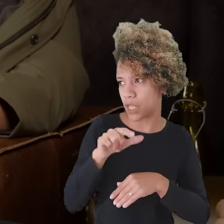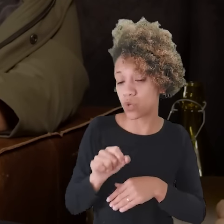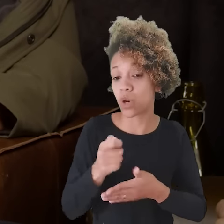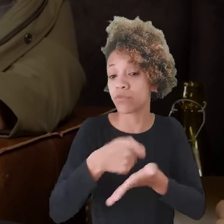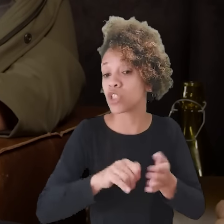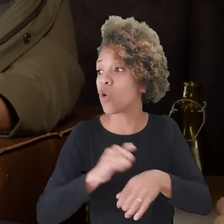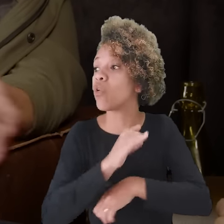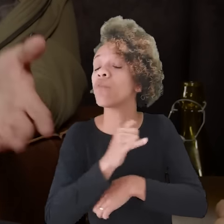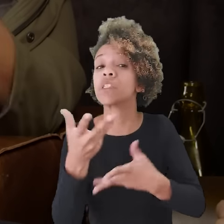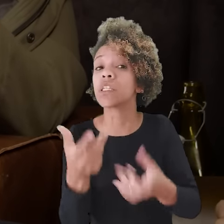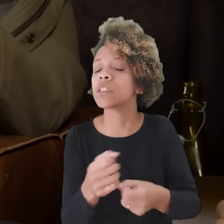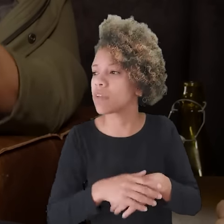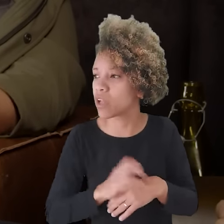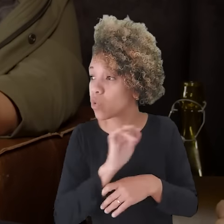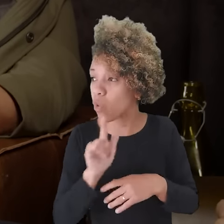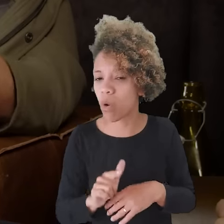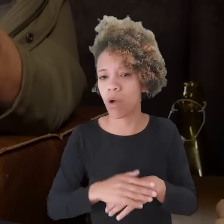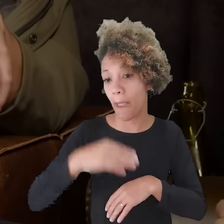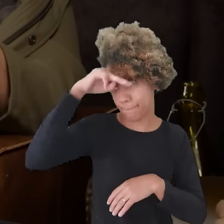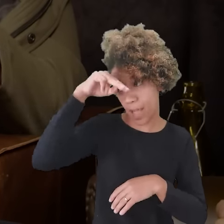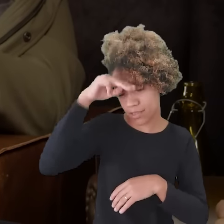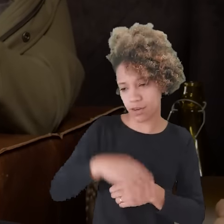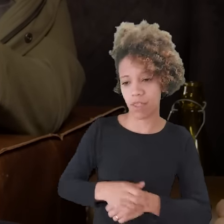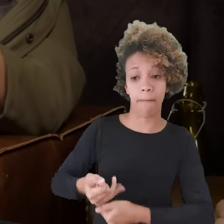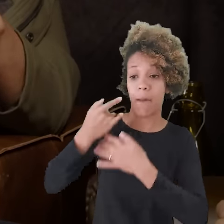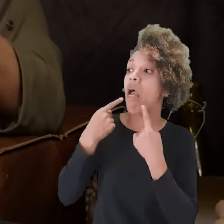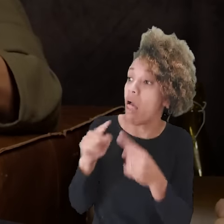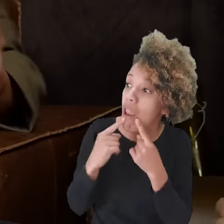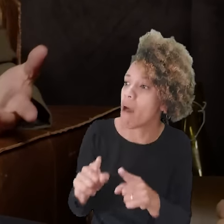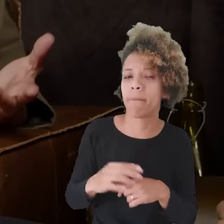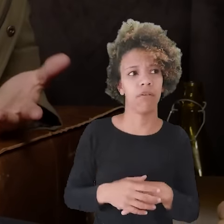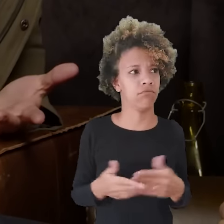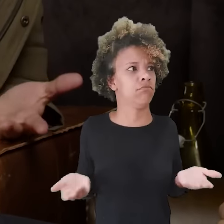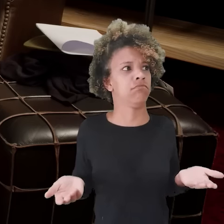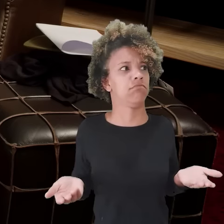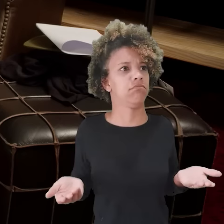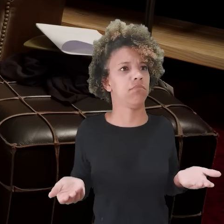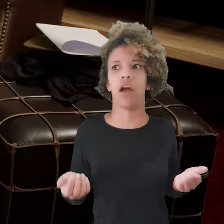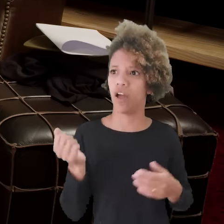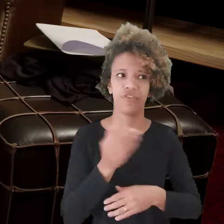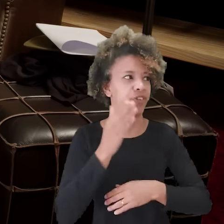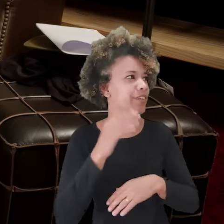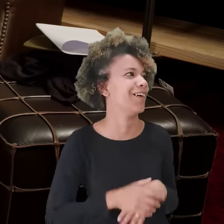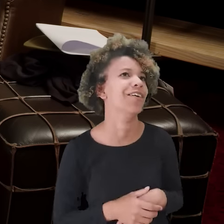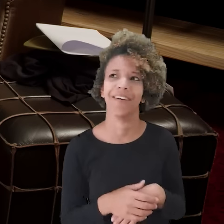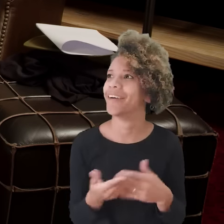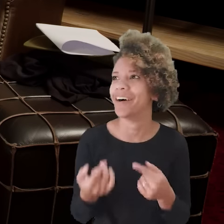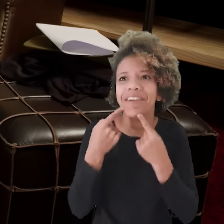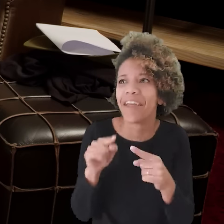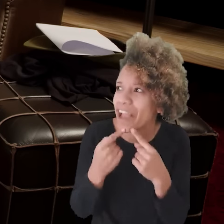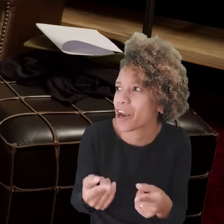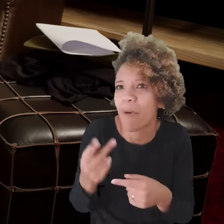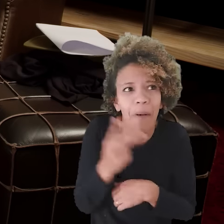quero ver tu autorizar no voo da Gol pois E aí veio madrinhas reclamarem aí fodeu deixa